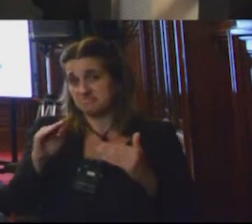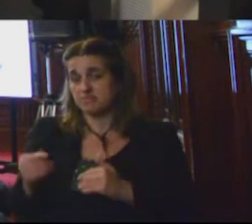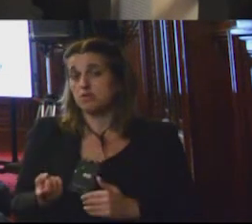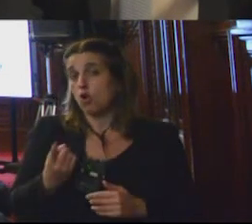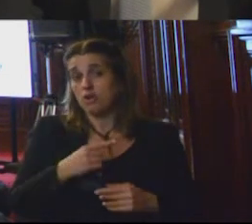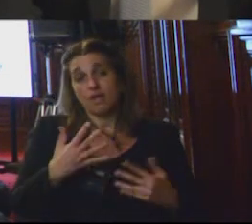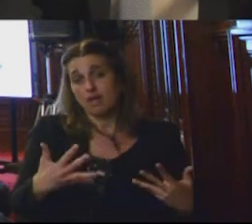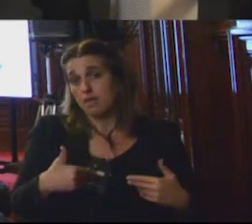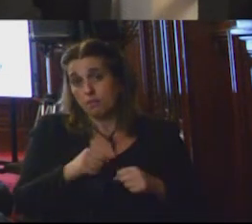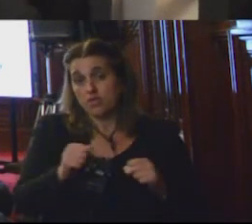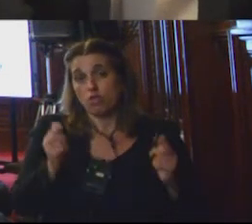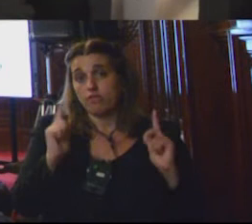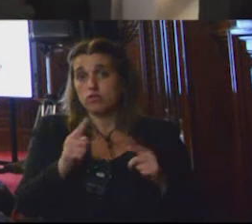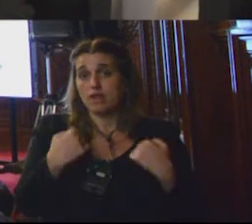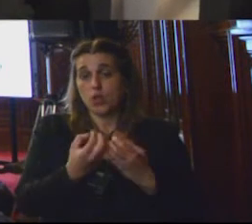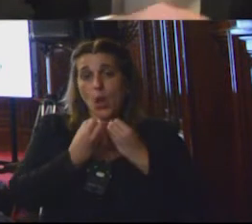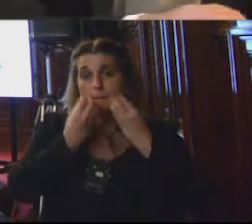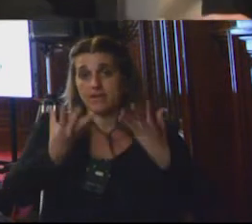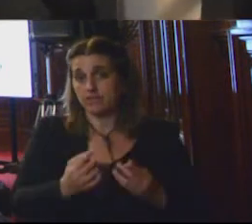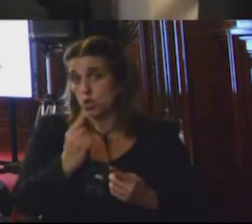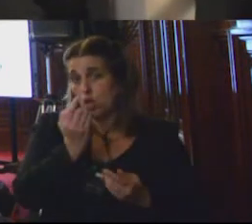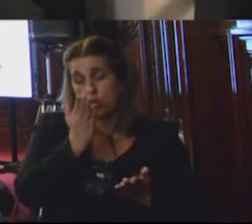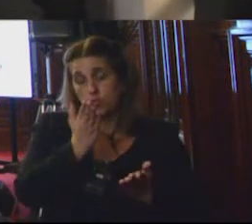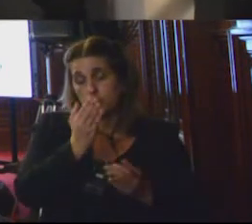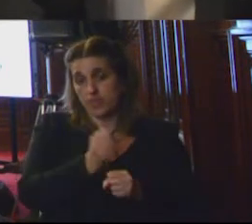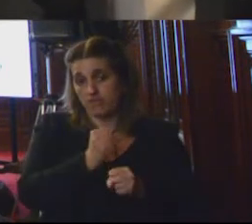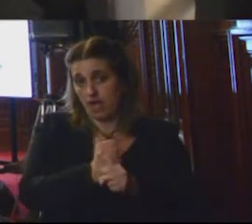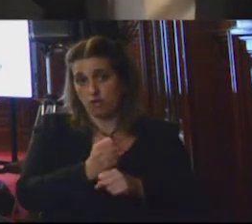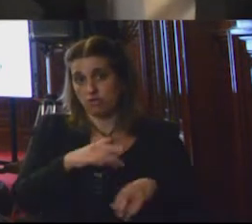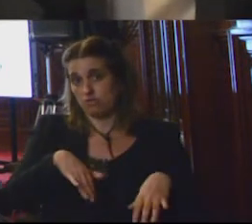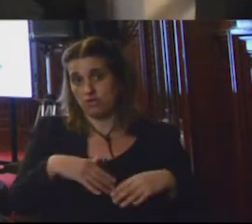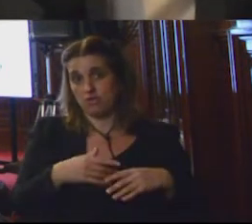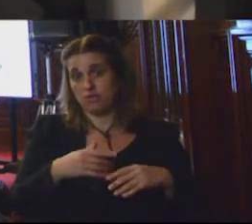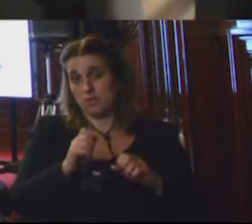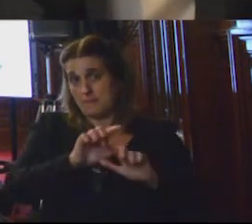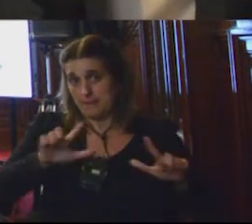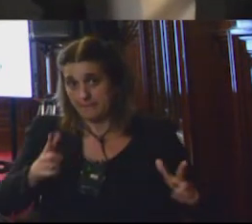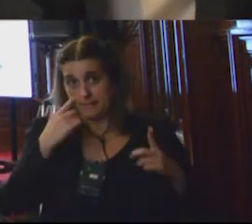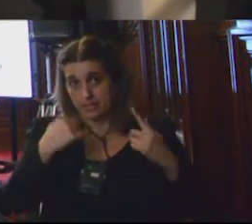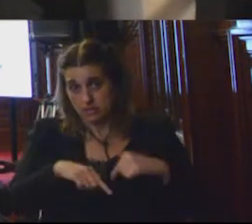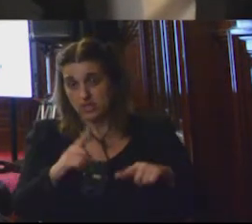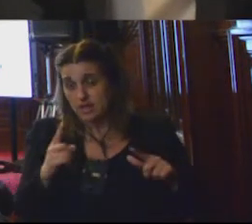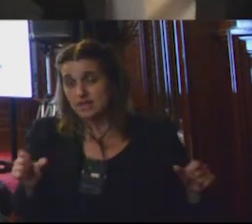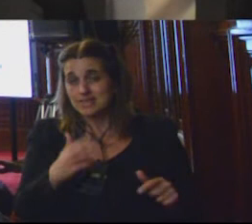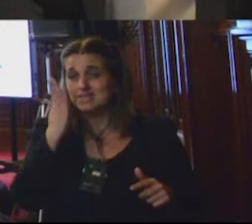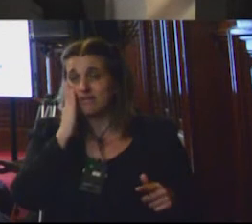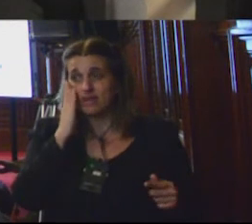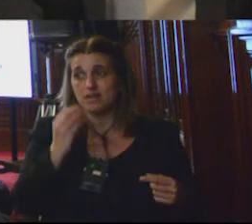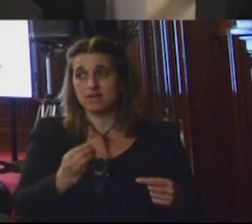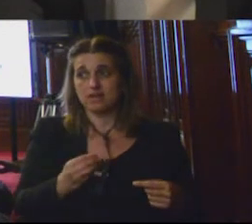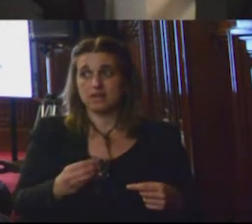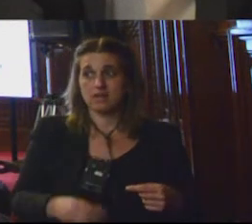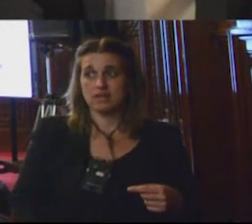previdenciários. Além do impacto direto na geração de empregos, há que se considerar o efeito social da implantação do